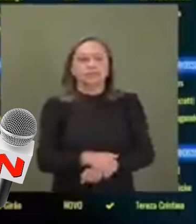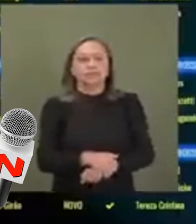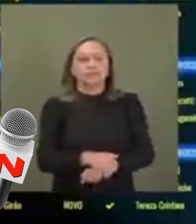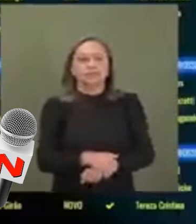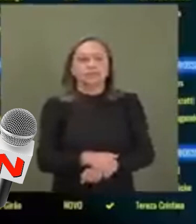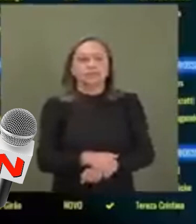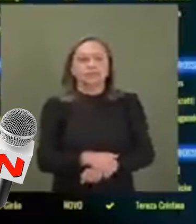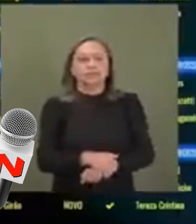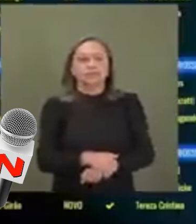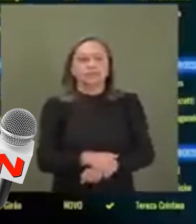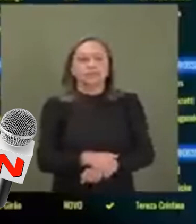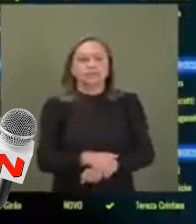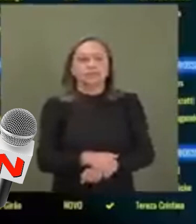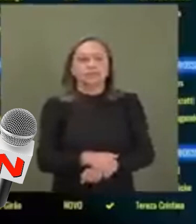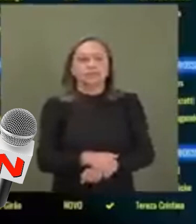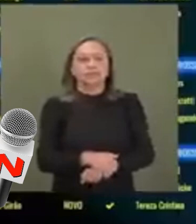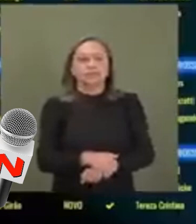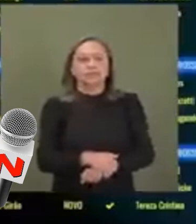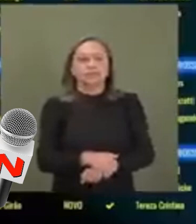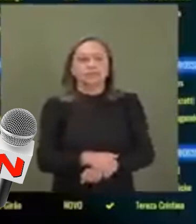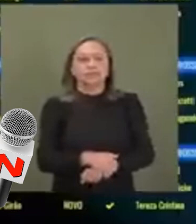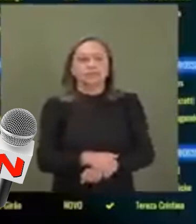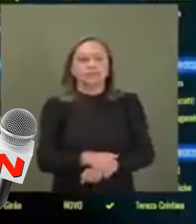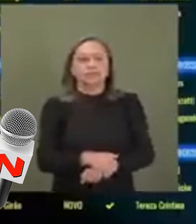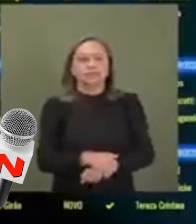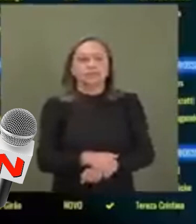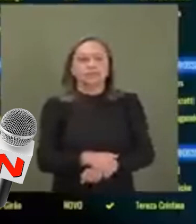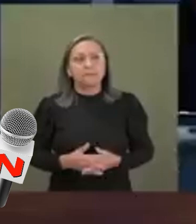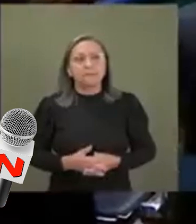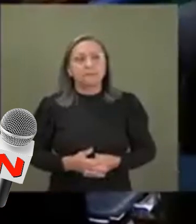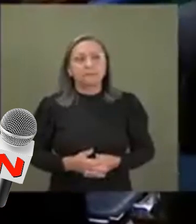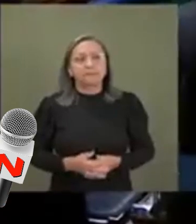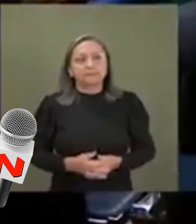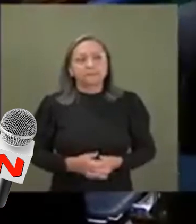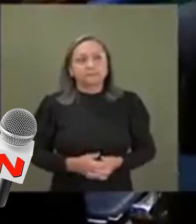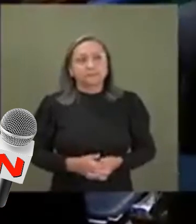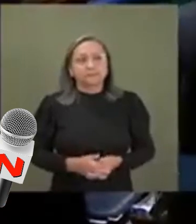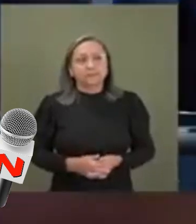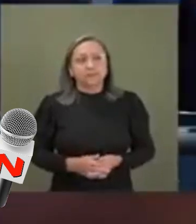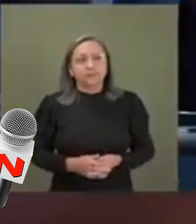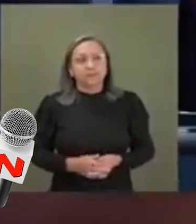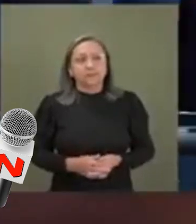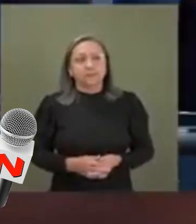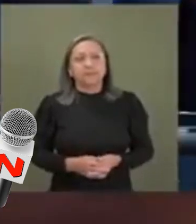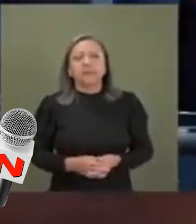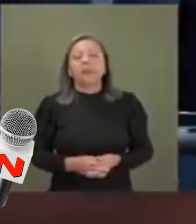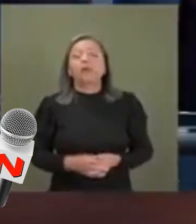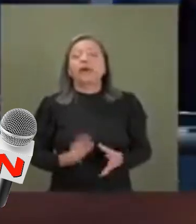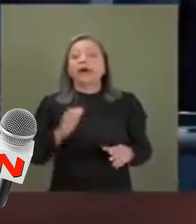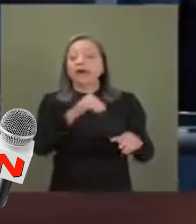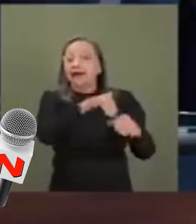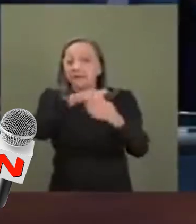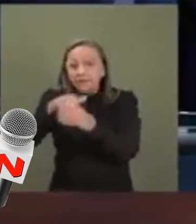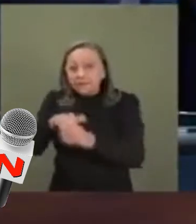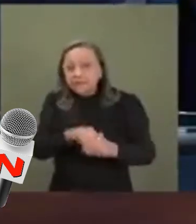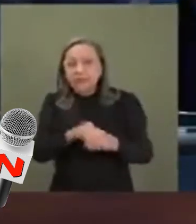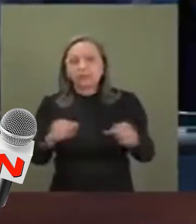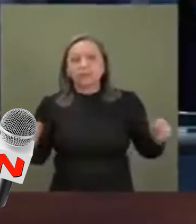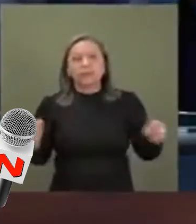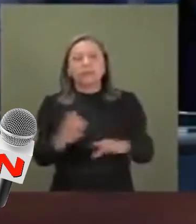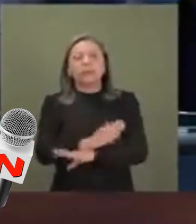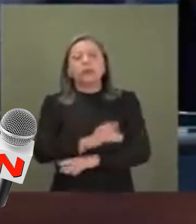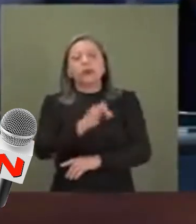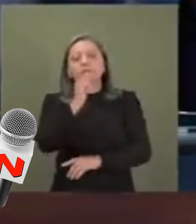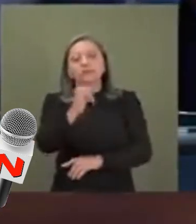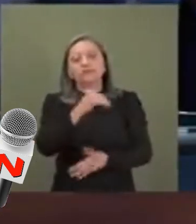de 58 a 18, sem abstenções. Está encerrada a votação.